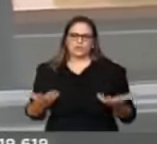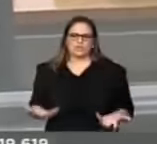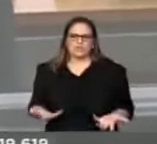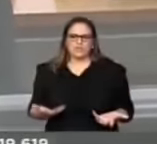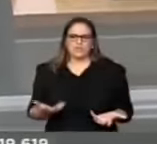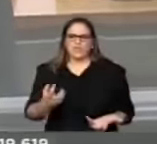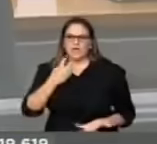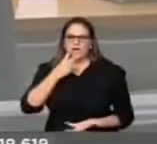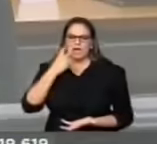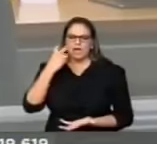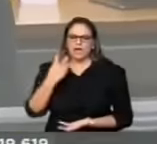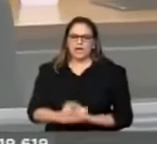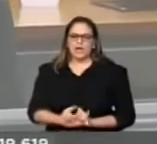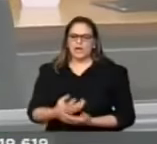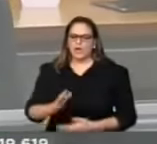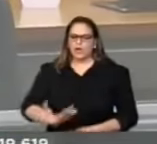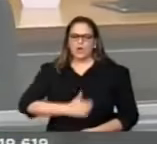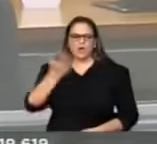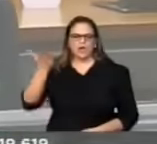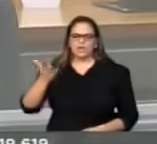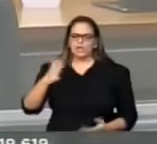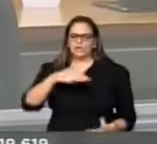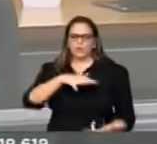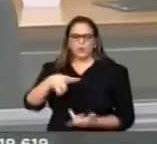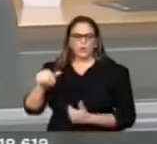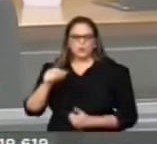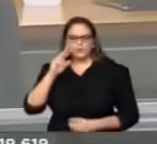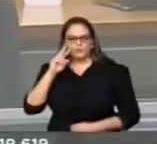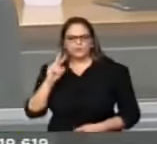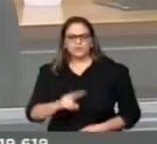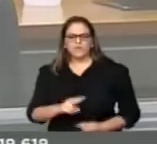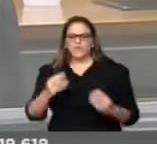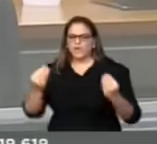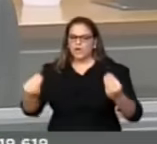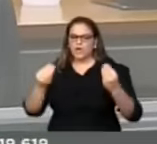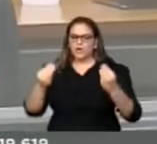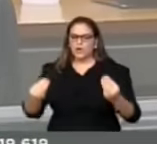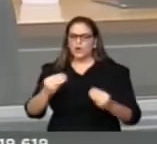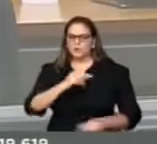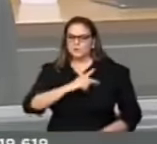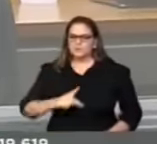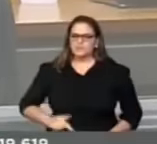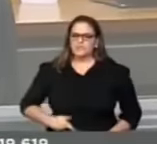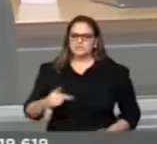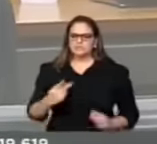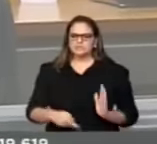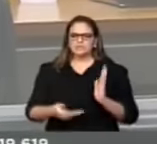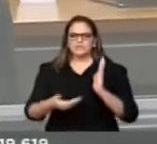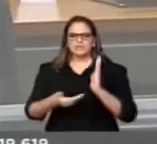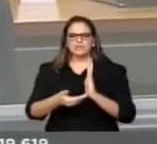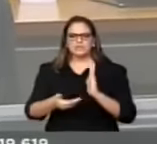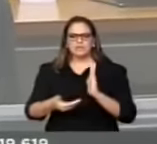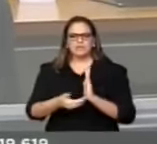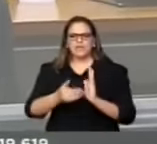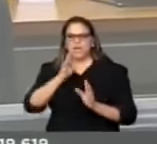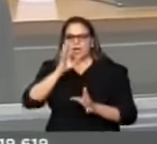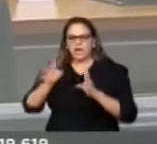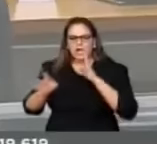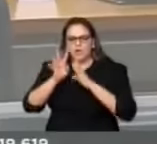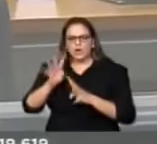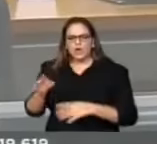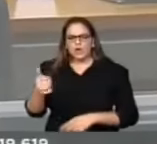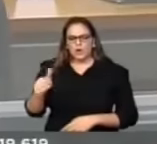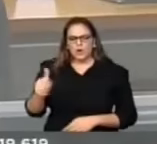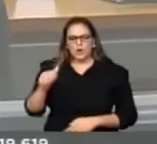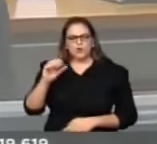escândalo internacional que alguém, com a somatória de acusações, réu no Supremo, 11 contas